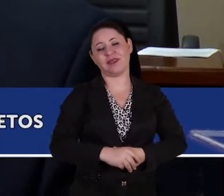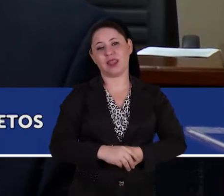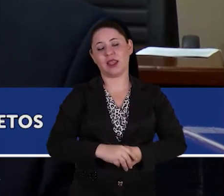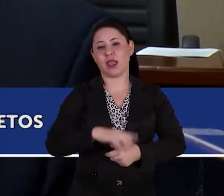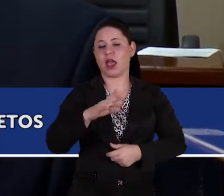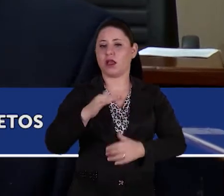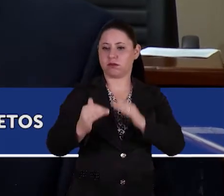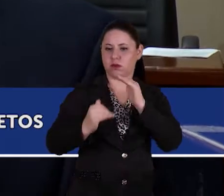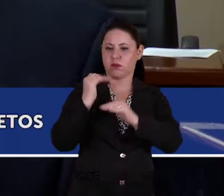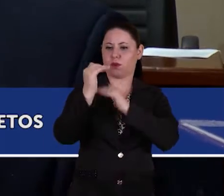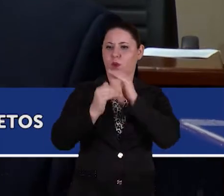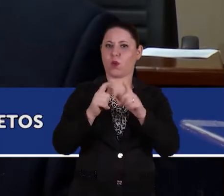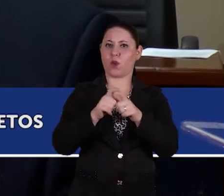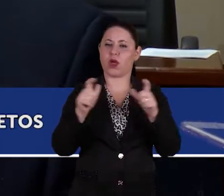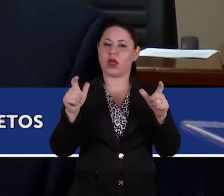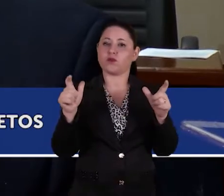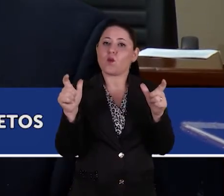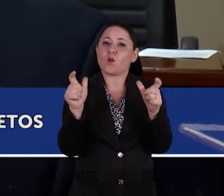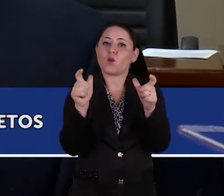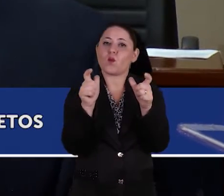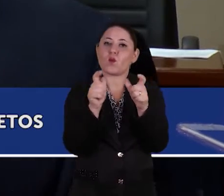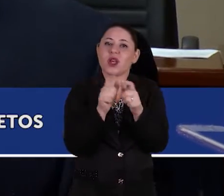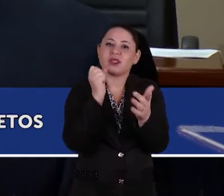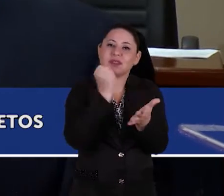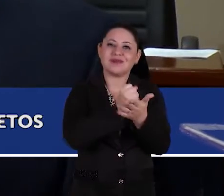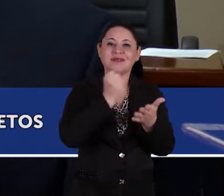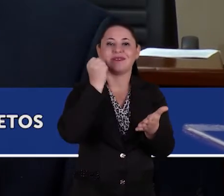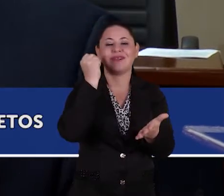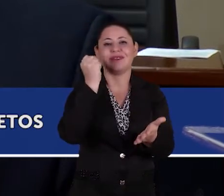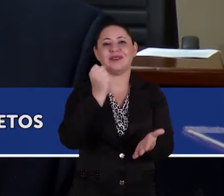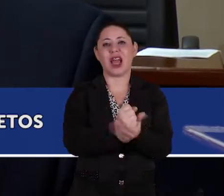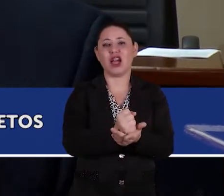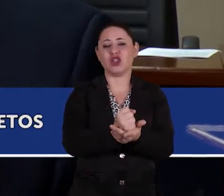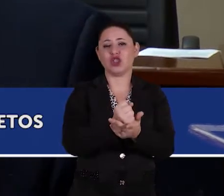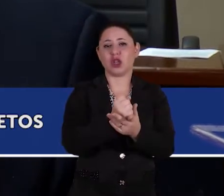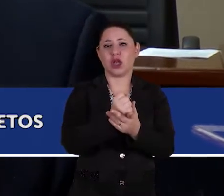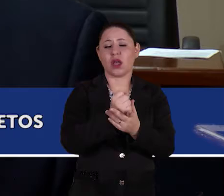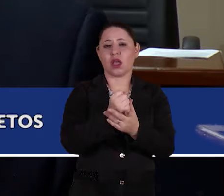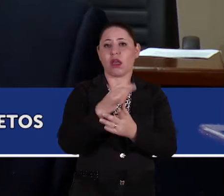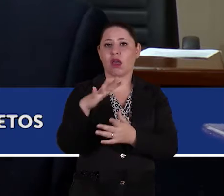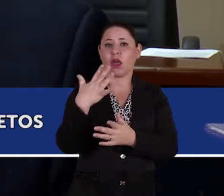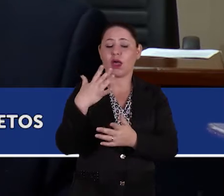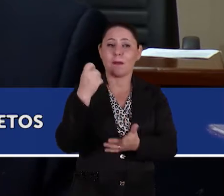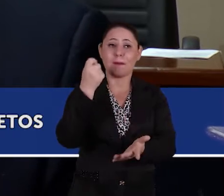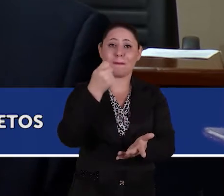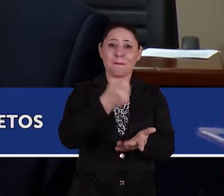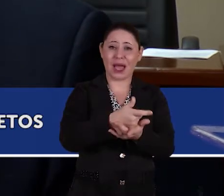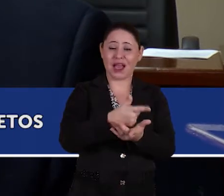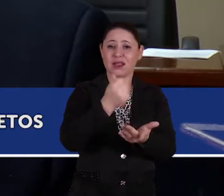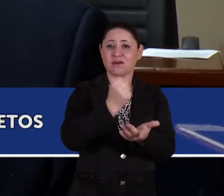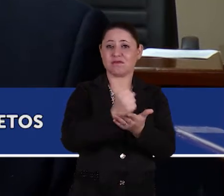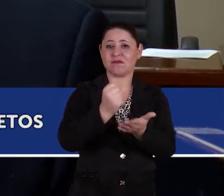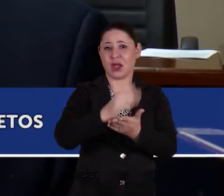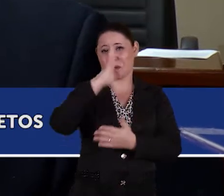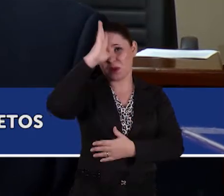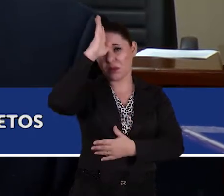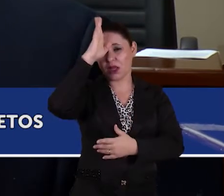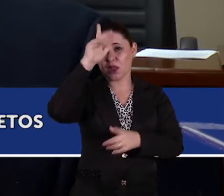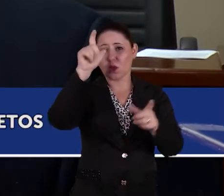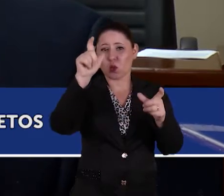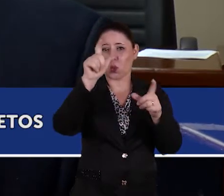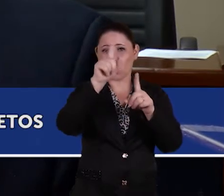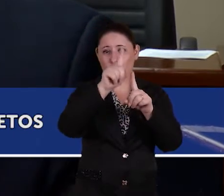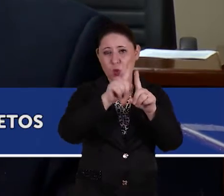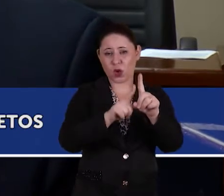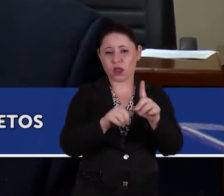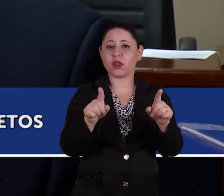um avanço muito grande, também diminui essas taxas, né, dos valores dessas taxas que é pago ao Corpo de Bombeiro, veio uma